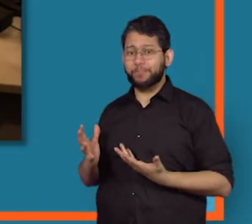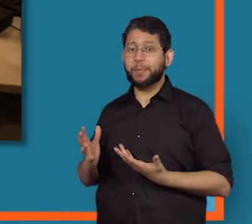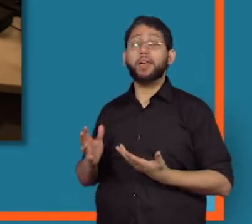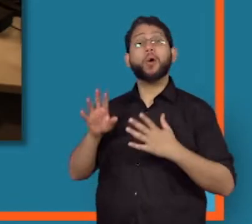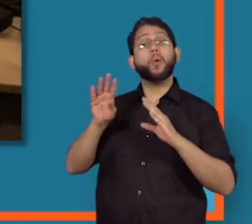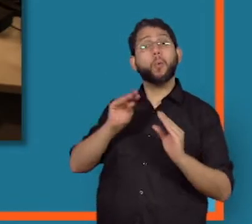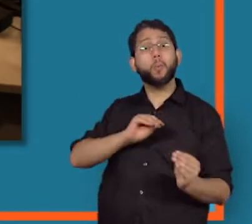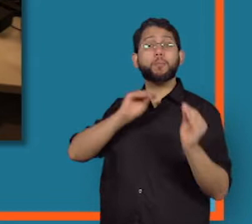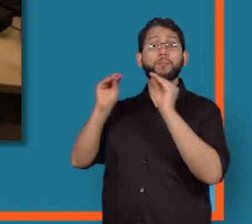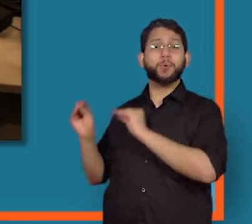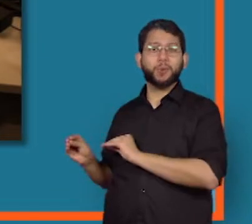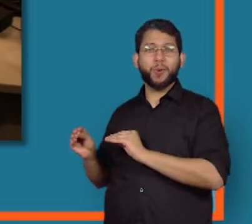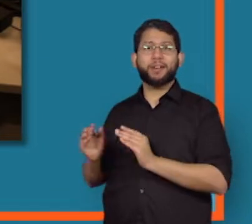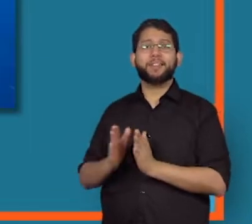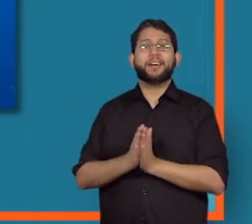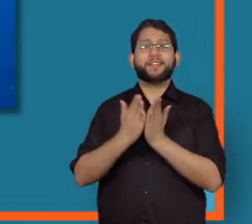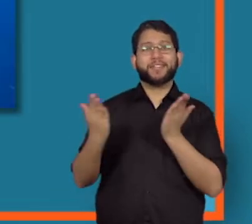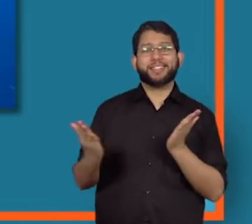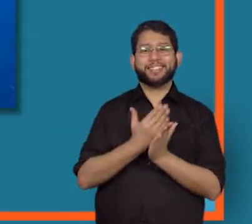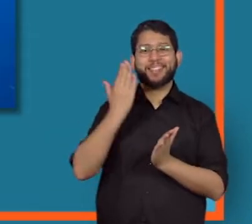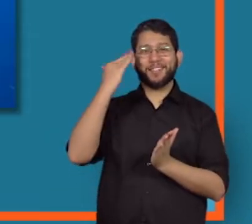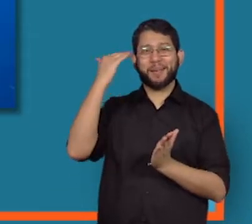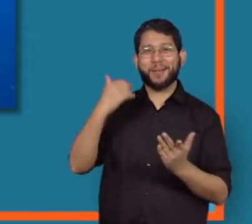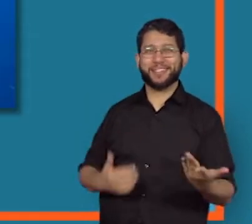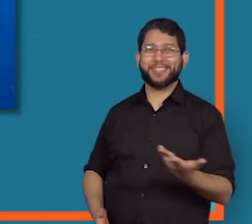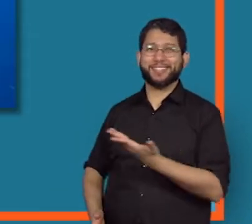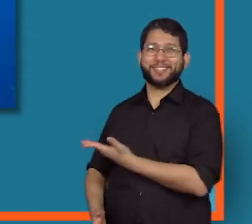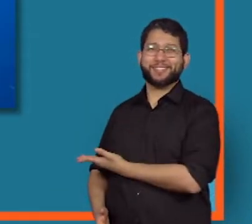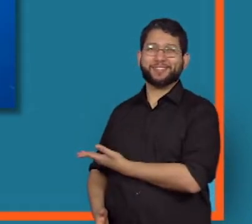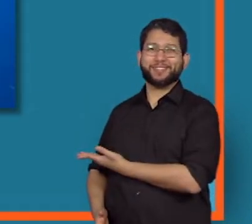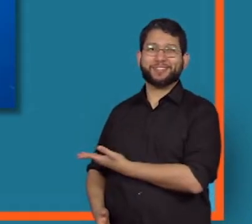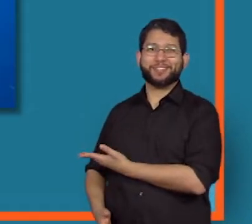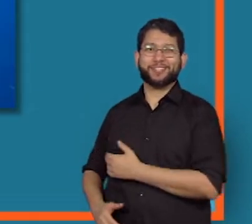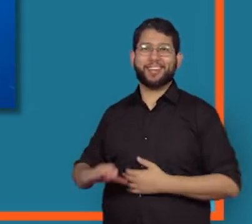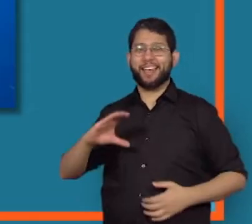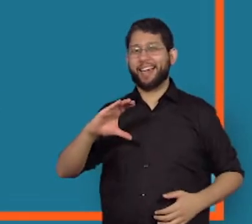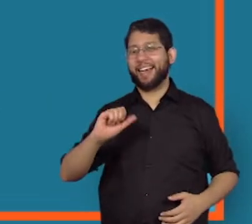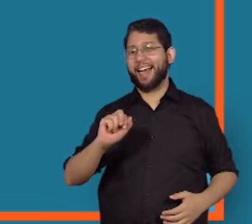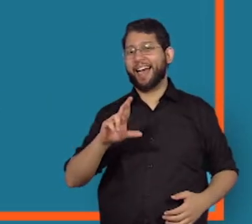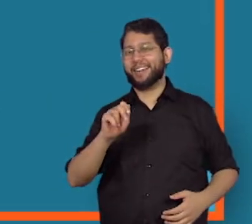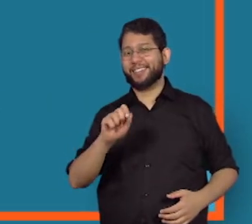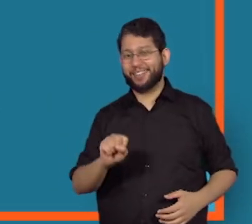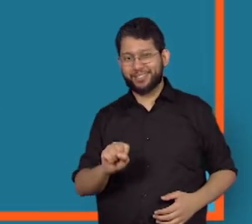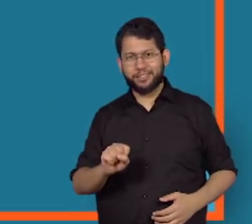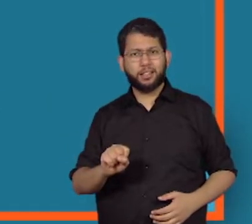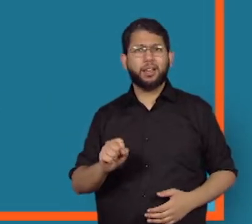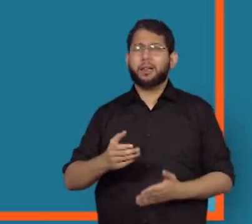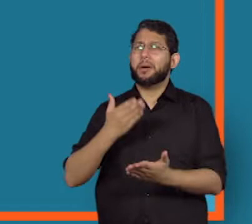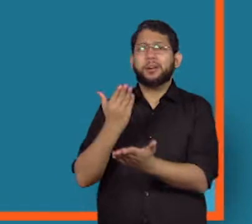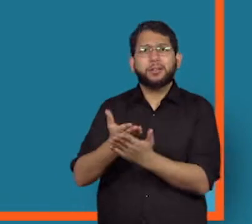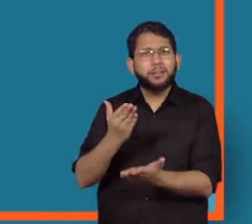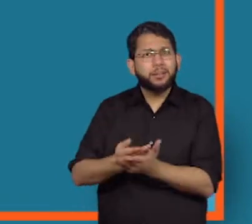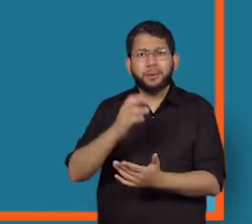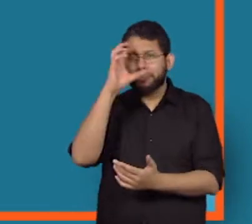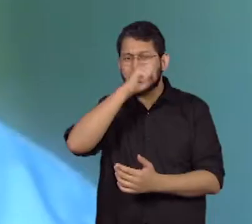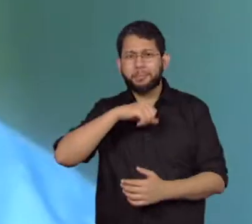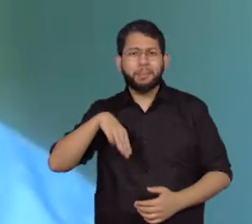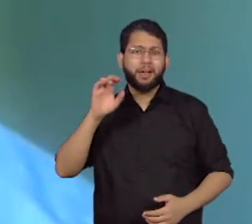para Caras. Foto de um escritório com mesas e computadores. Na tela ligada de um computador está a foto de Havashi segurando o microfone. Tem mais